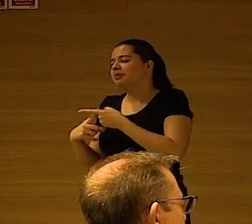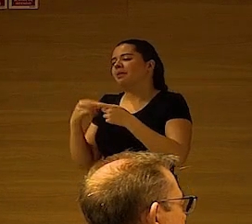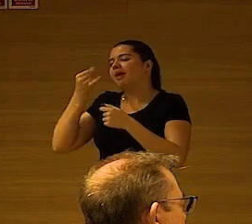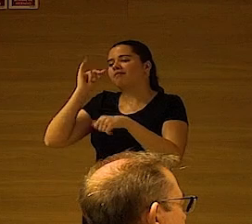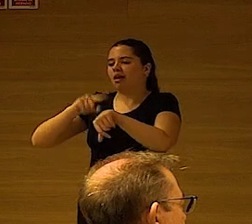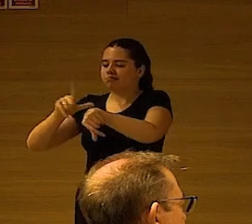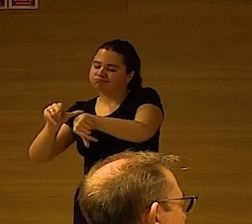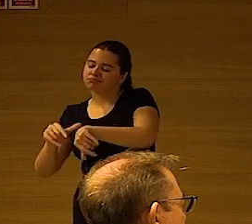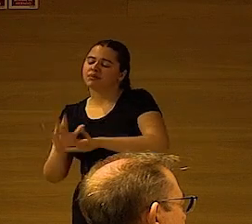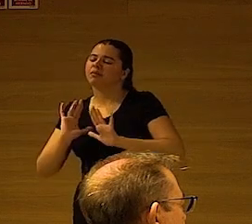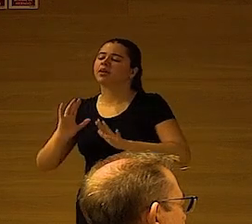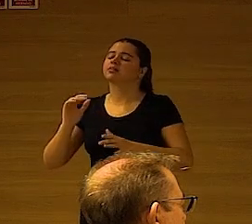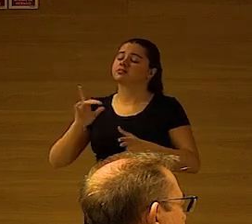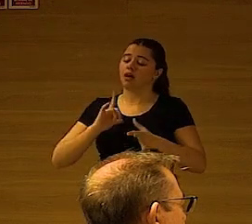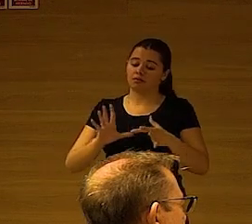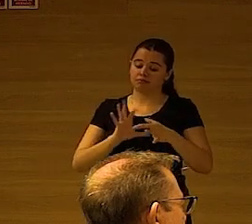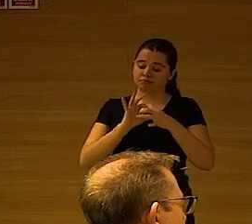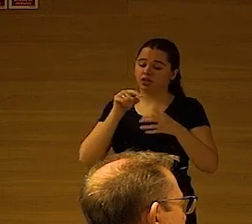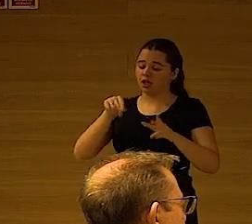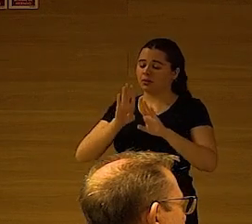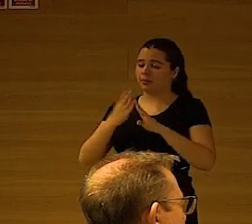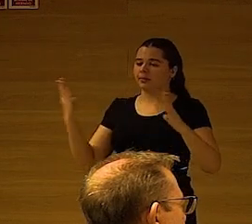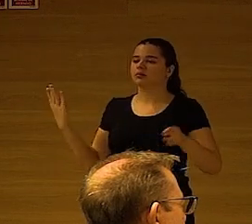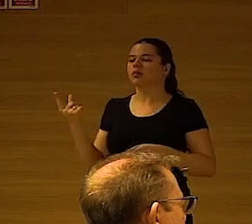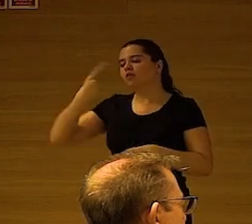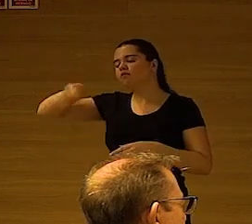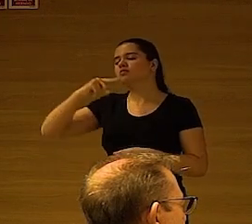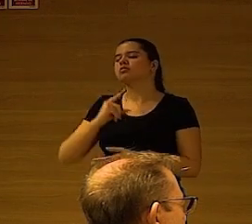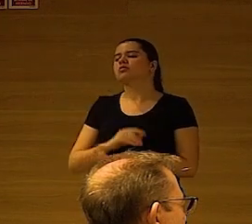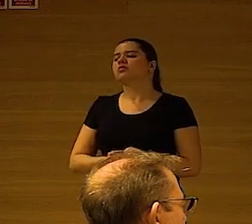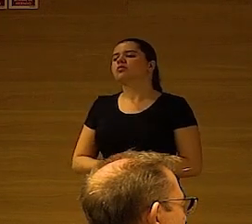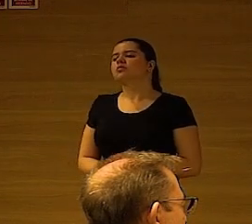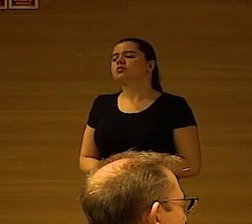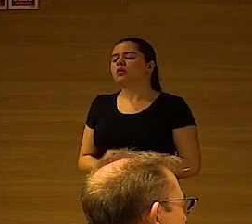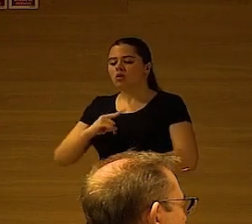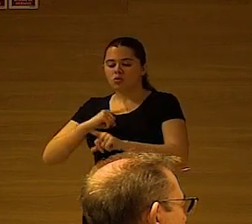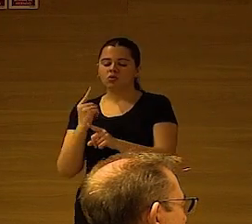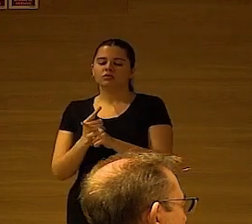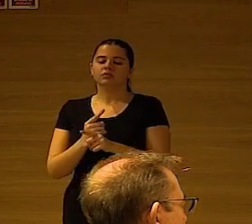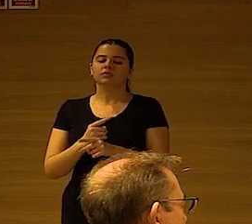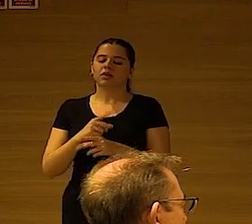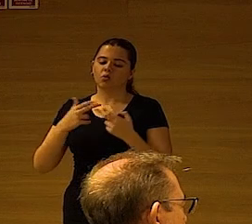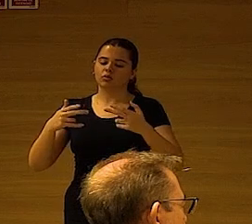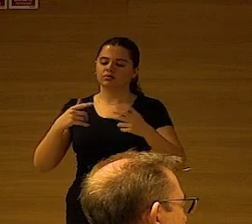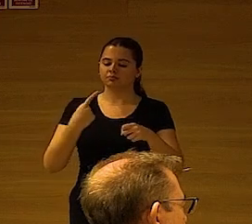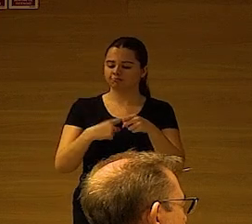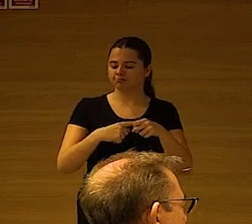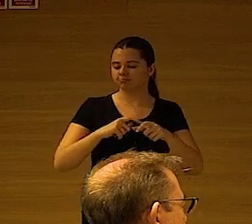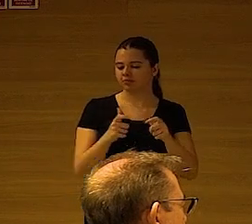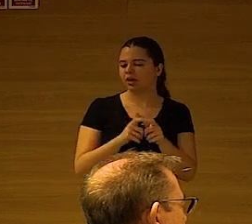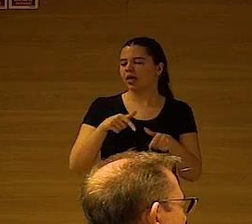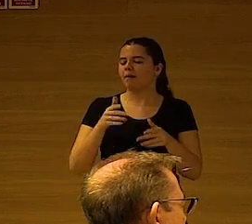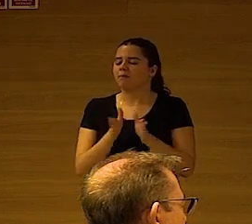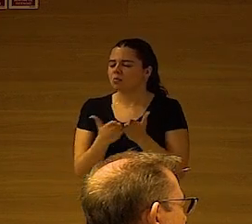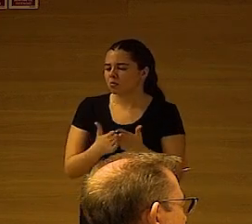aqui, mas também que tem a ver com essa questão de biblioteca, de você encontrar pluralidade num lugar que é pobre, que isso